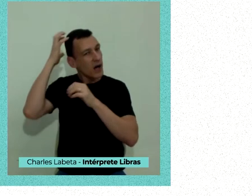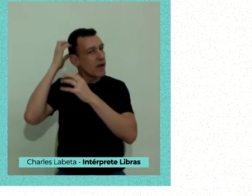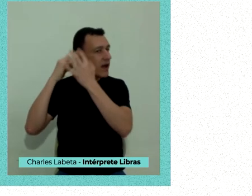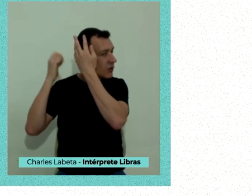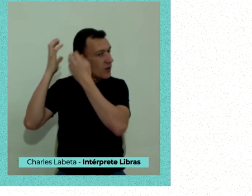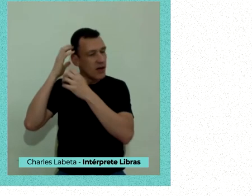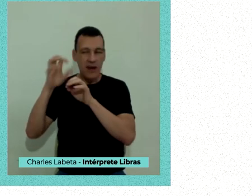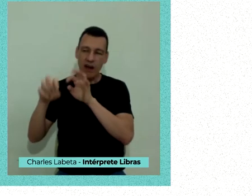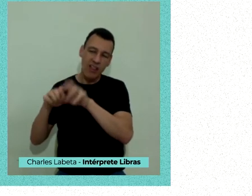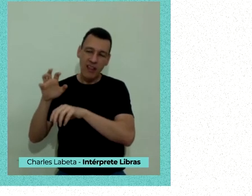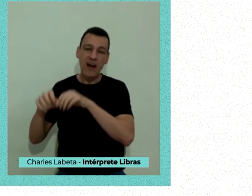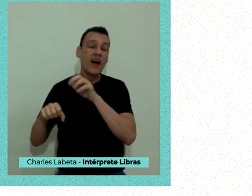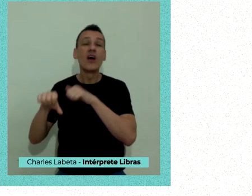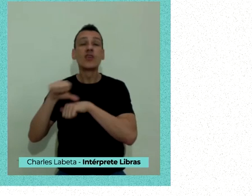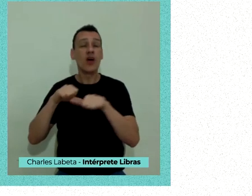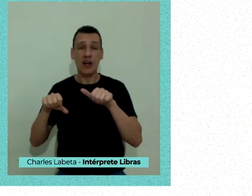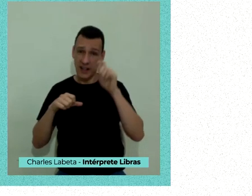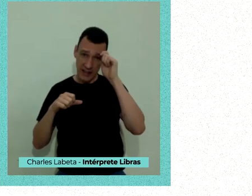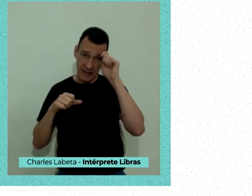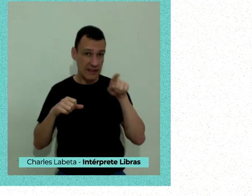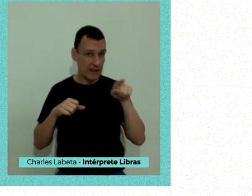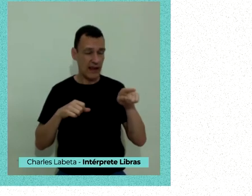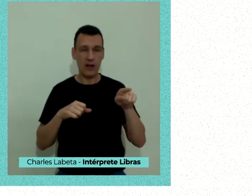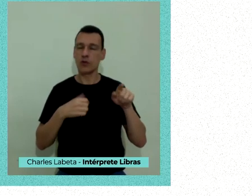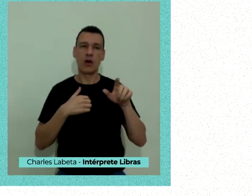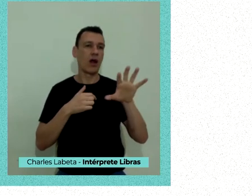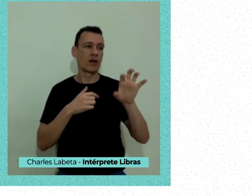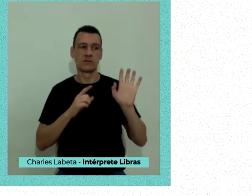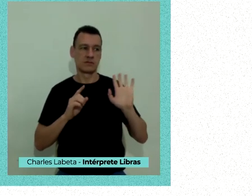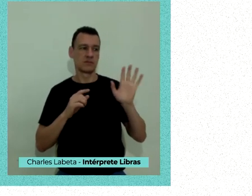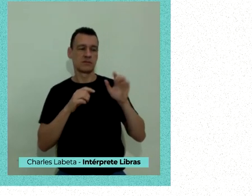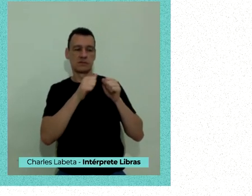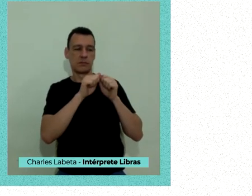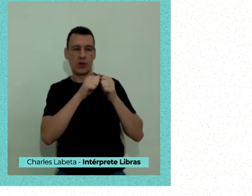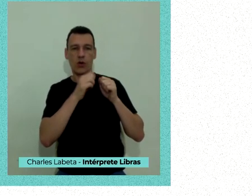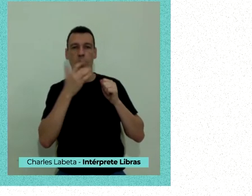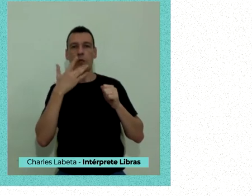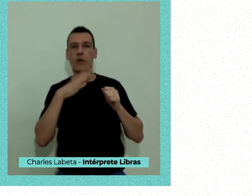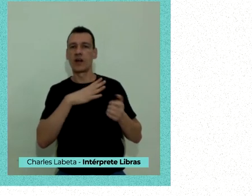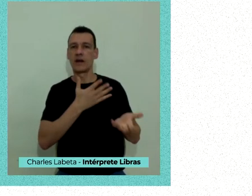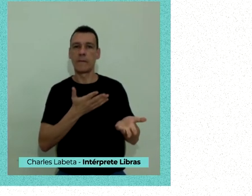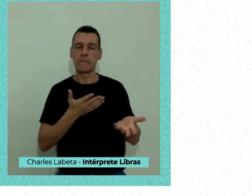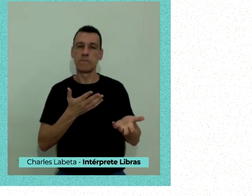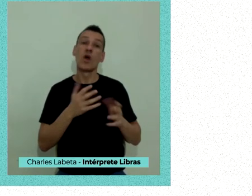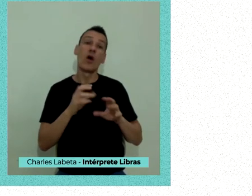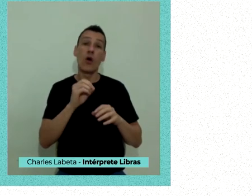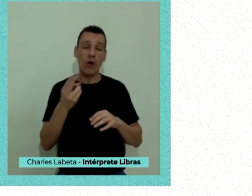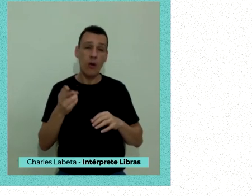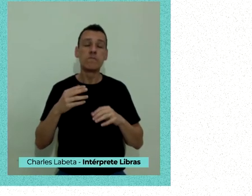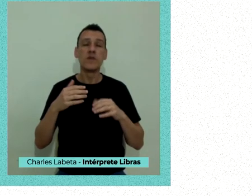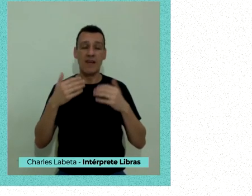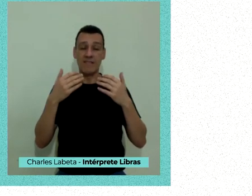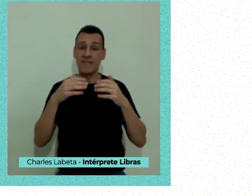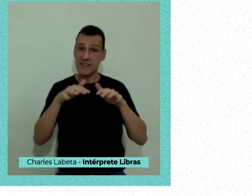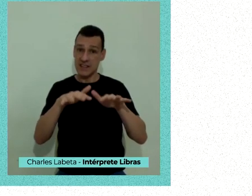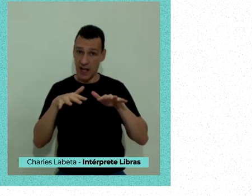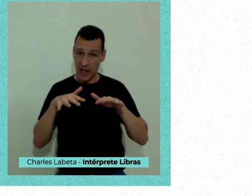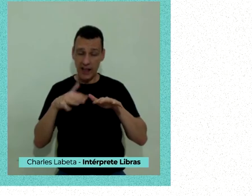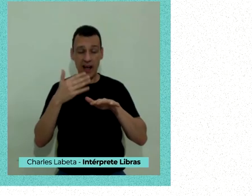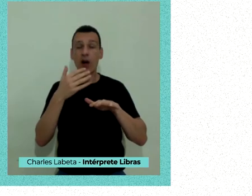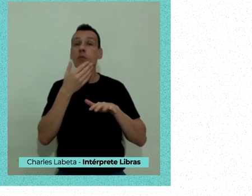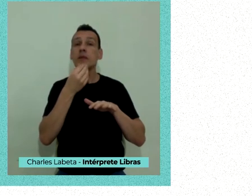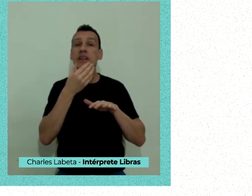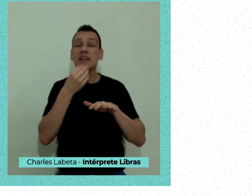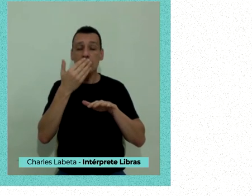colocam os meninos negros no fundo da sala e os meninos brancos na frente, né, das carteiras